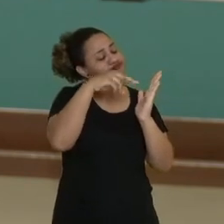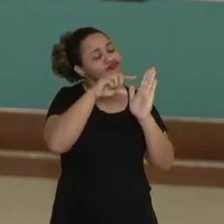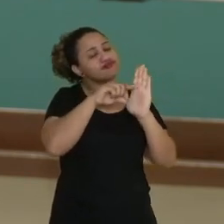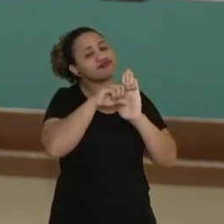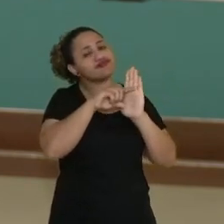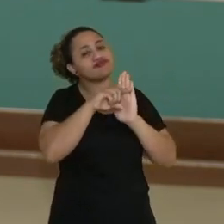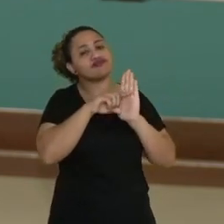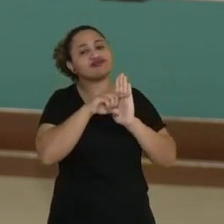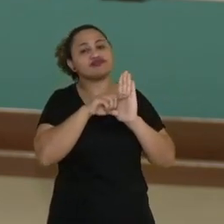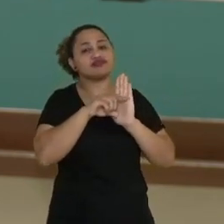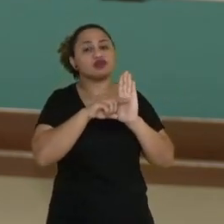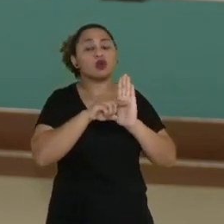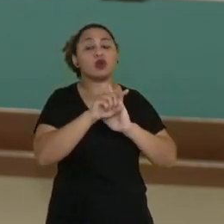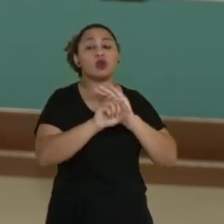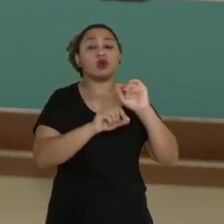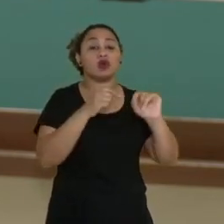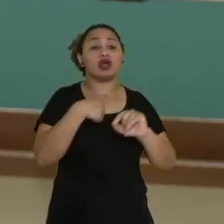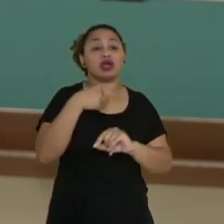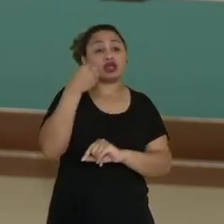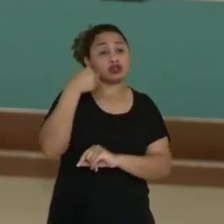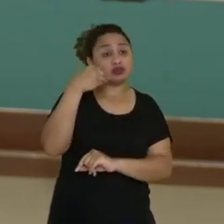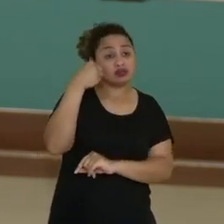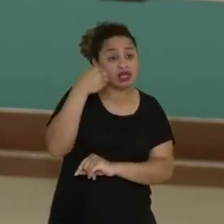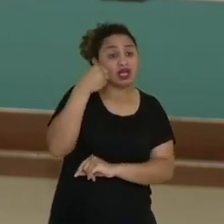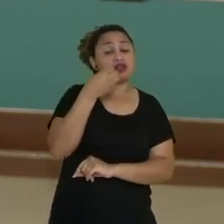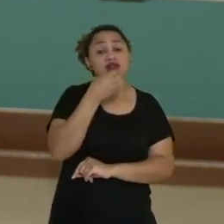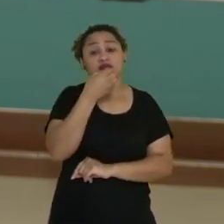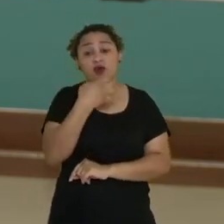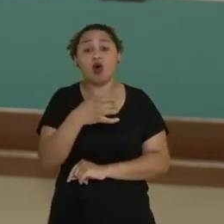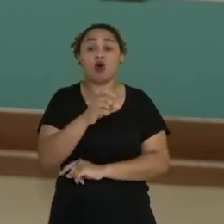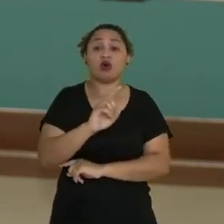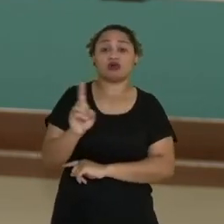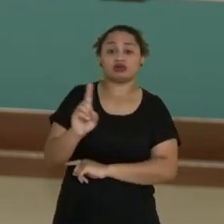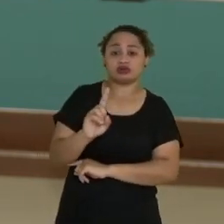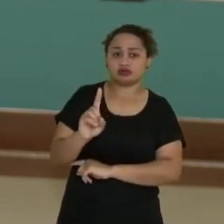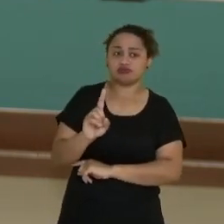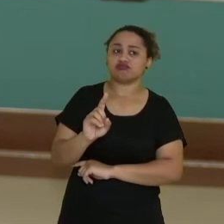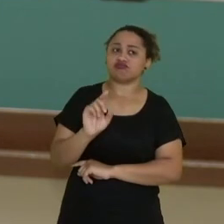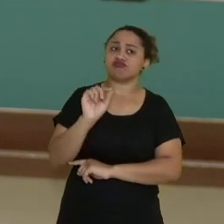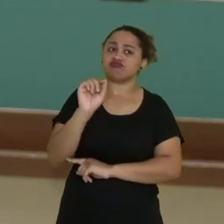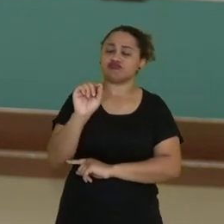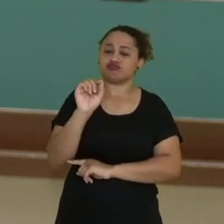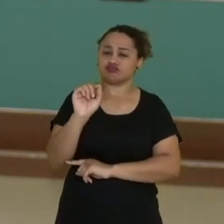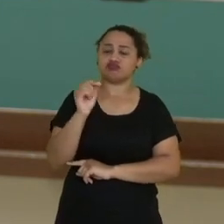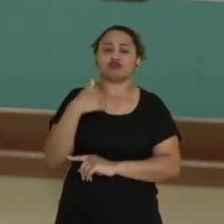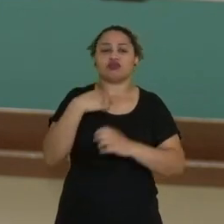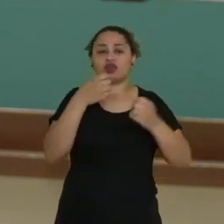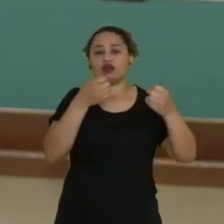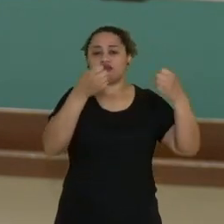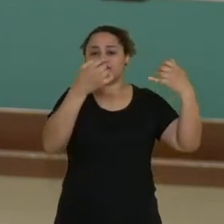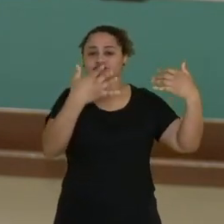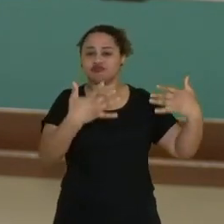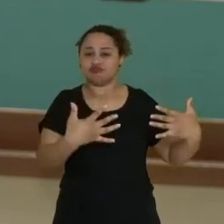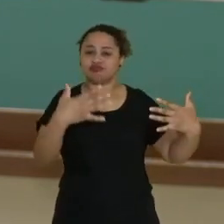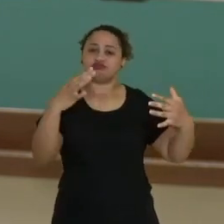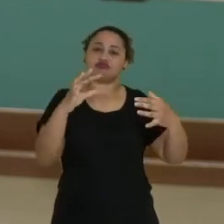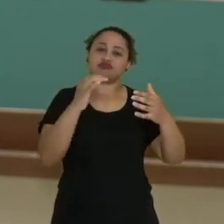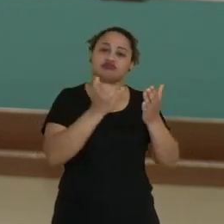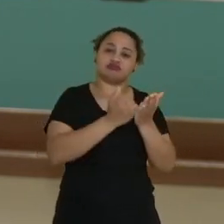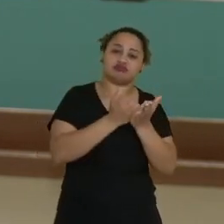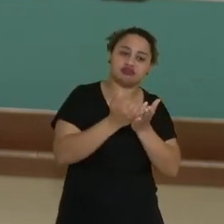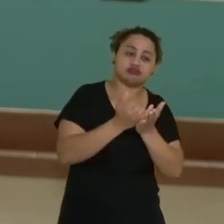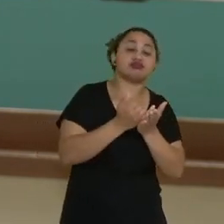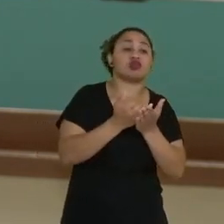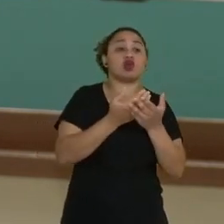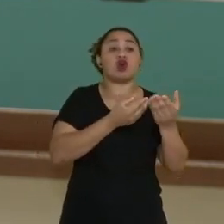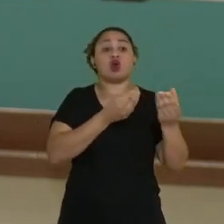pesquisar se essa experiência foi ou não positiva. Então, aqui fala, contextualiza a introdução, como